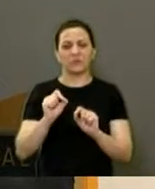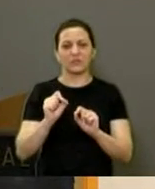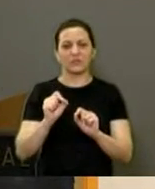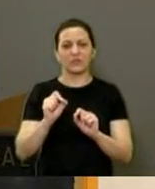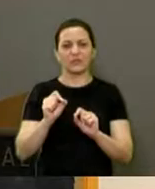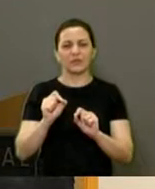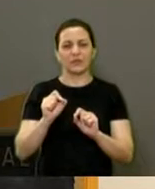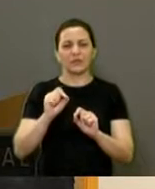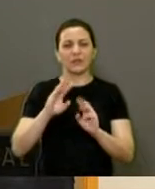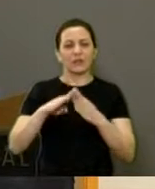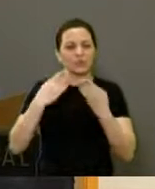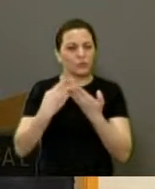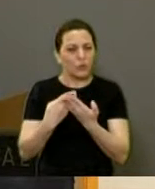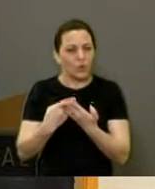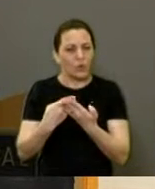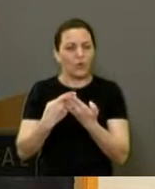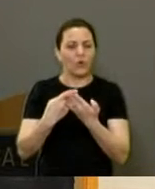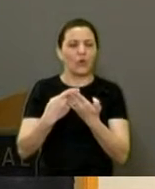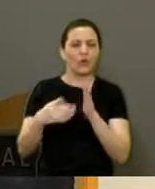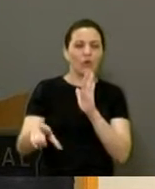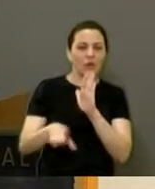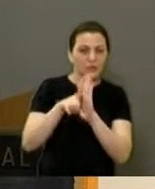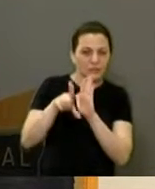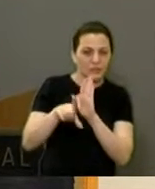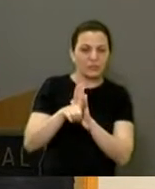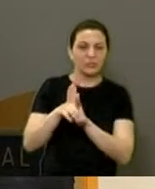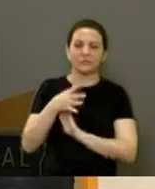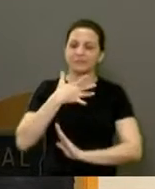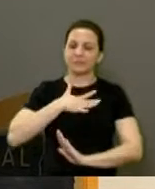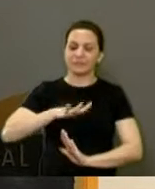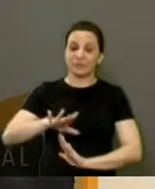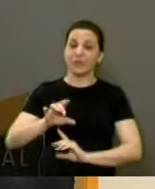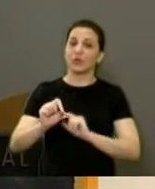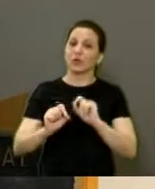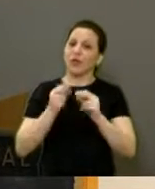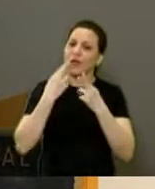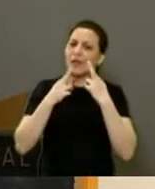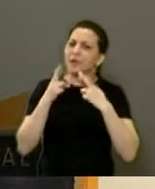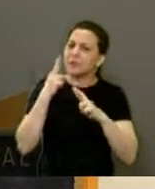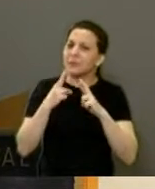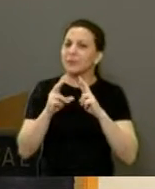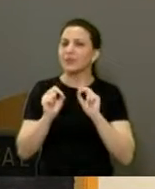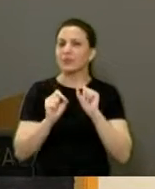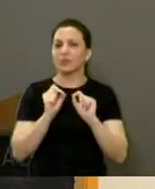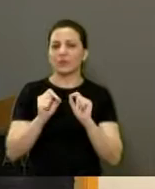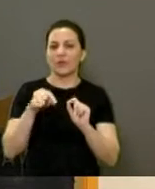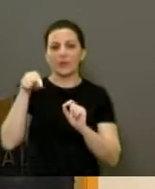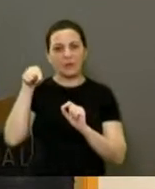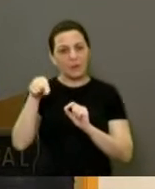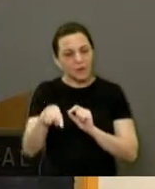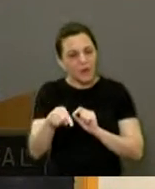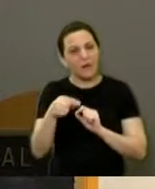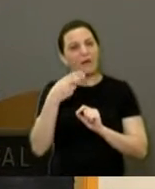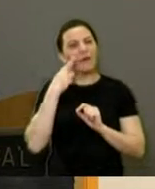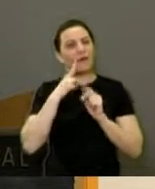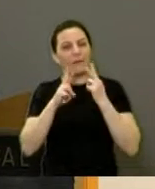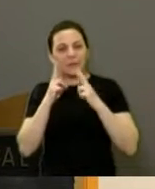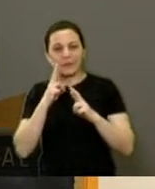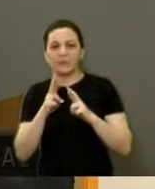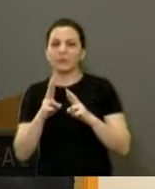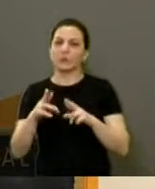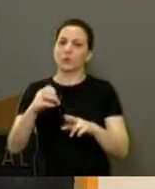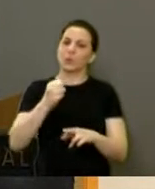do Legislativo. Então, mas principalmente eles estão reclamando demais lá, e a gente está mandando isso para a